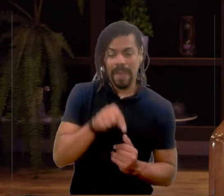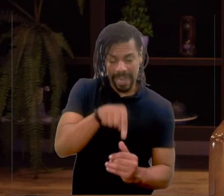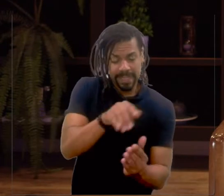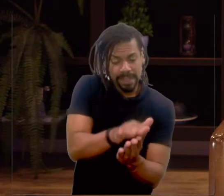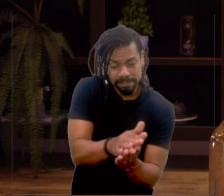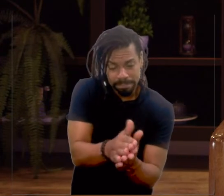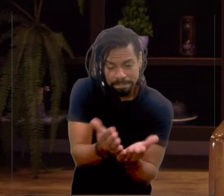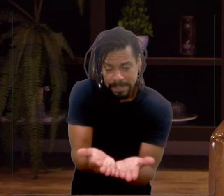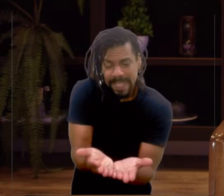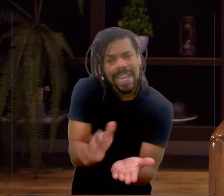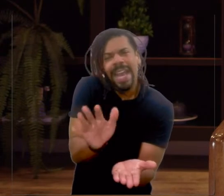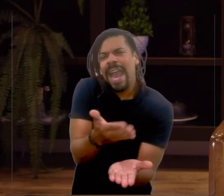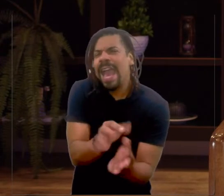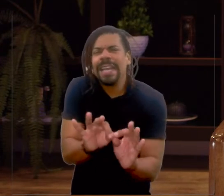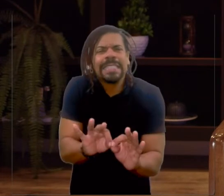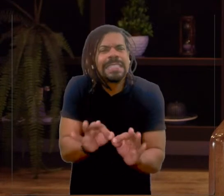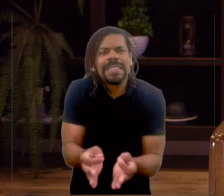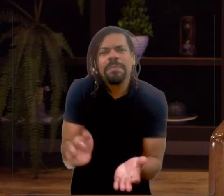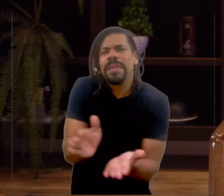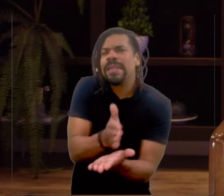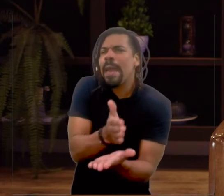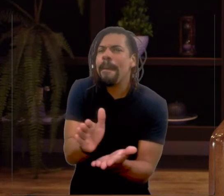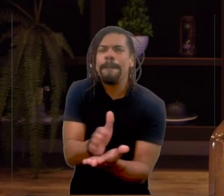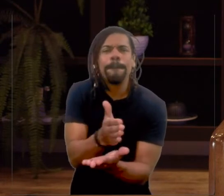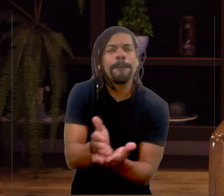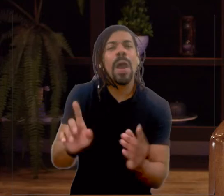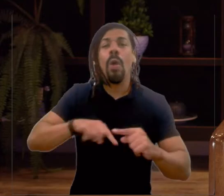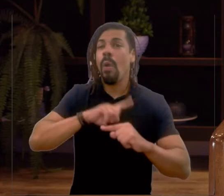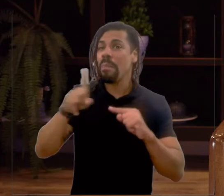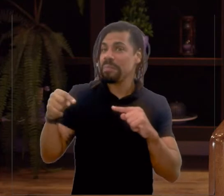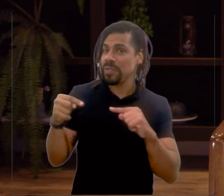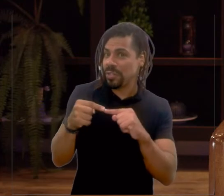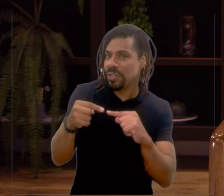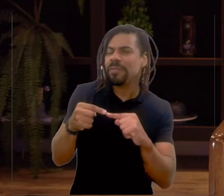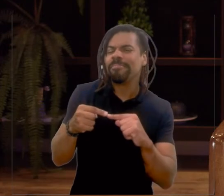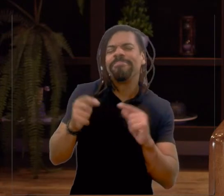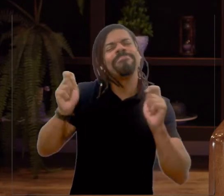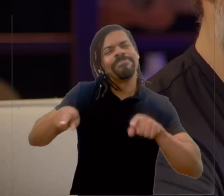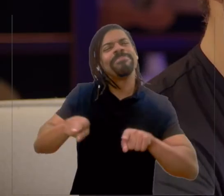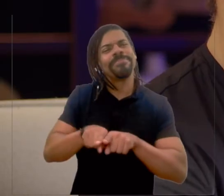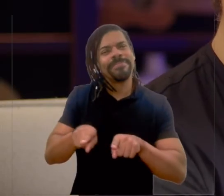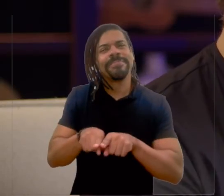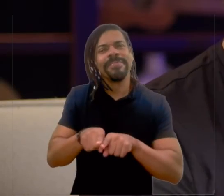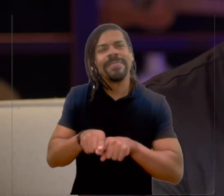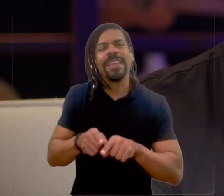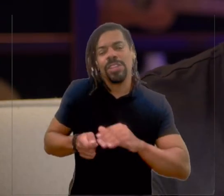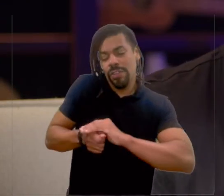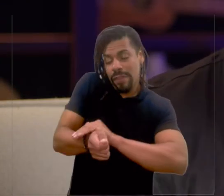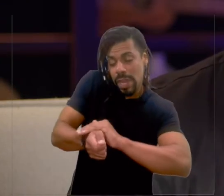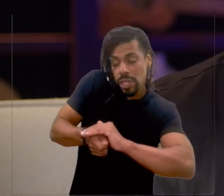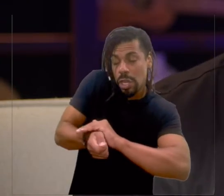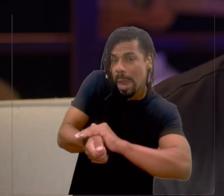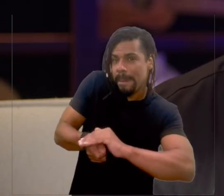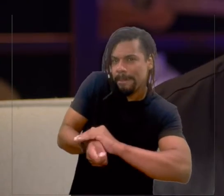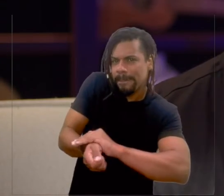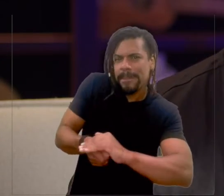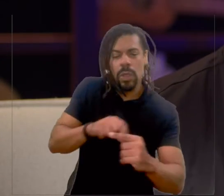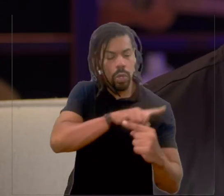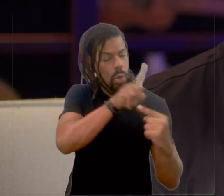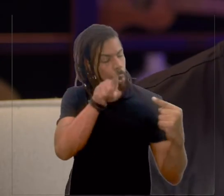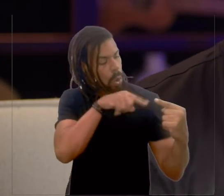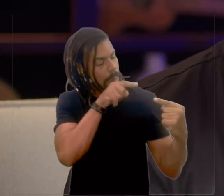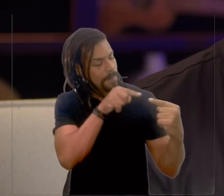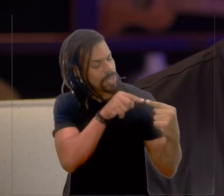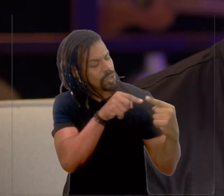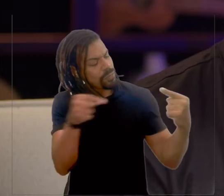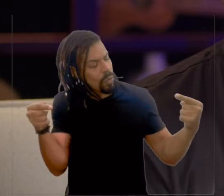que isso funciona mas aqui tá tudo separadinho basta encaixar os dentro dos objetivos e assim você tem a sua alocação de investimento